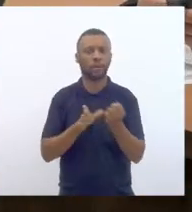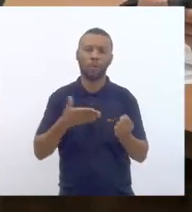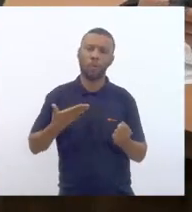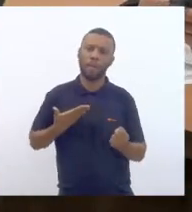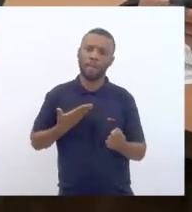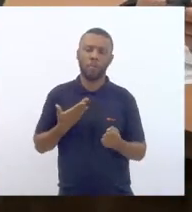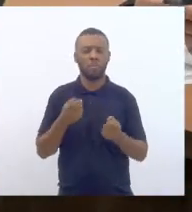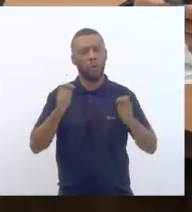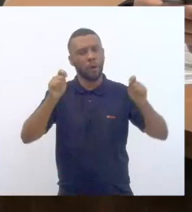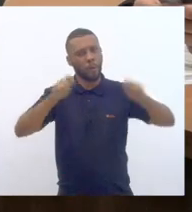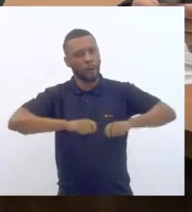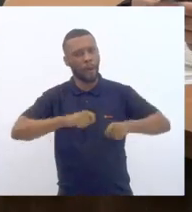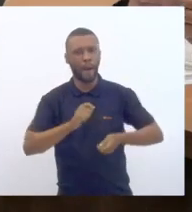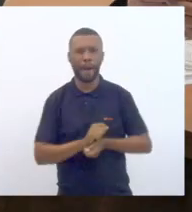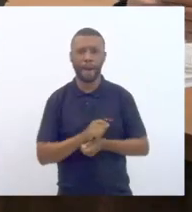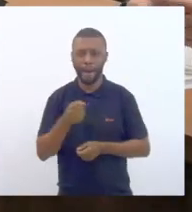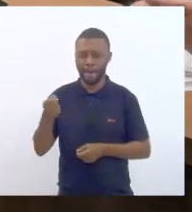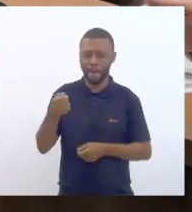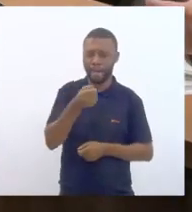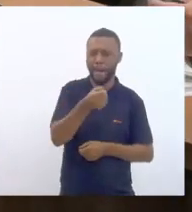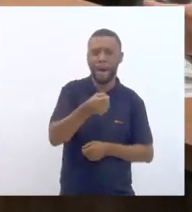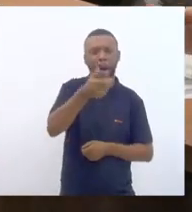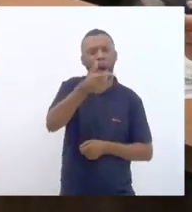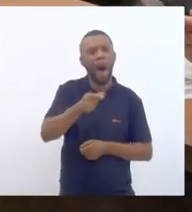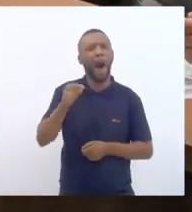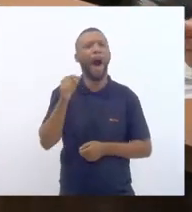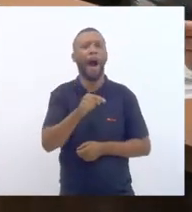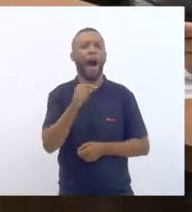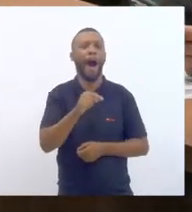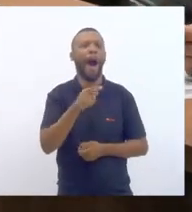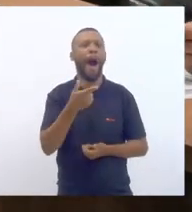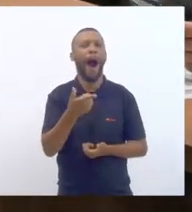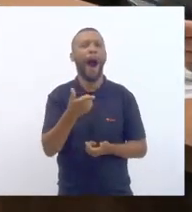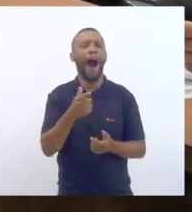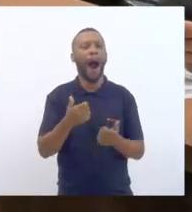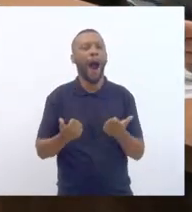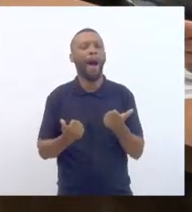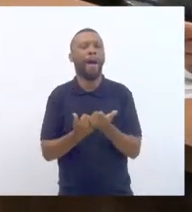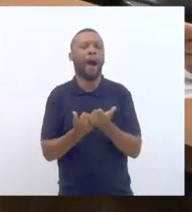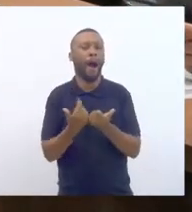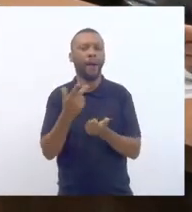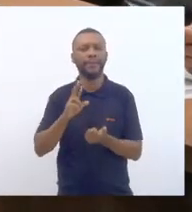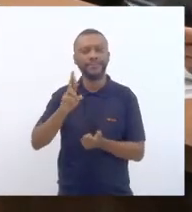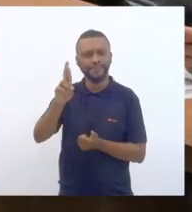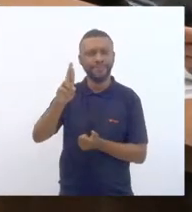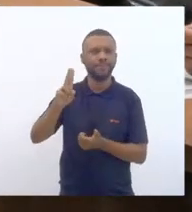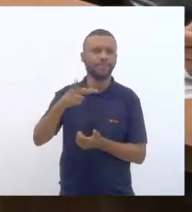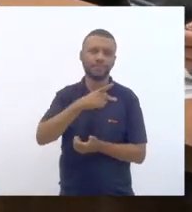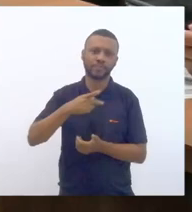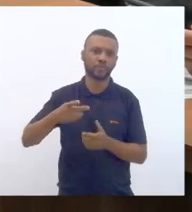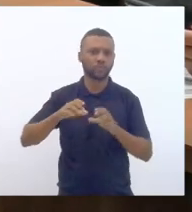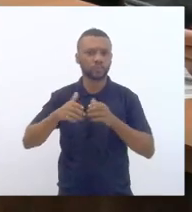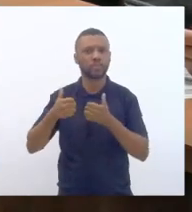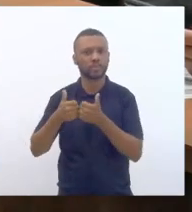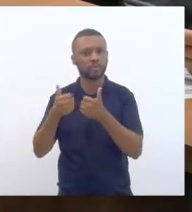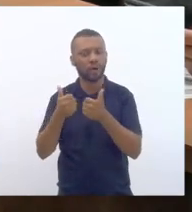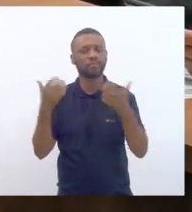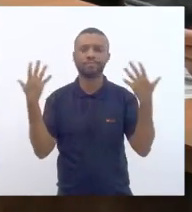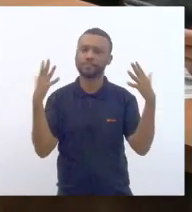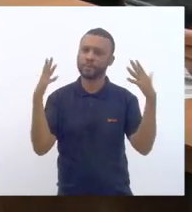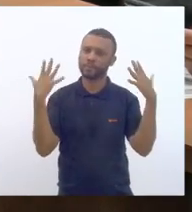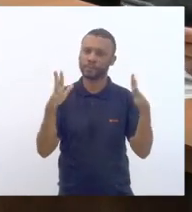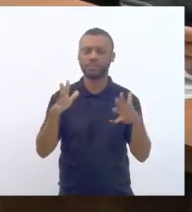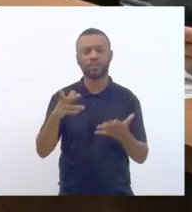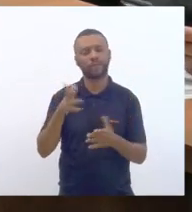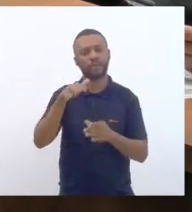competente e a recondução dele, eu estou como presidente da Comissão de Transporte aplaudindo. Voto sim,